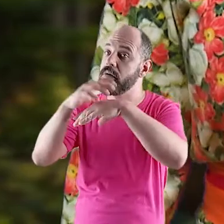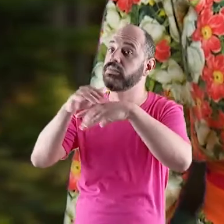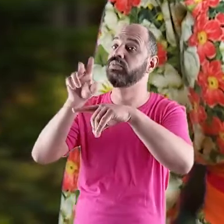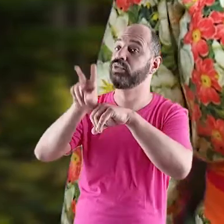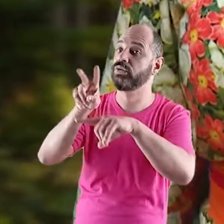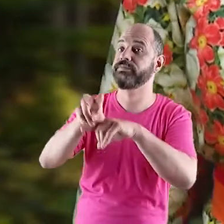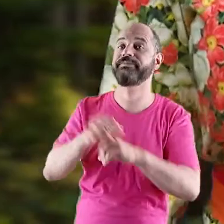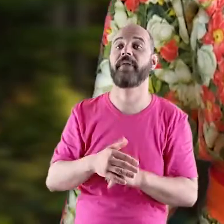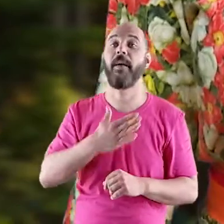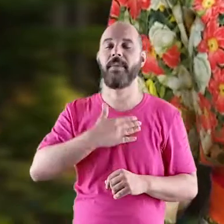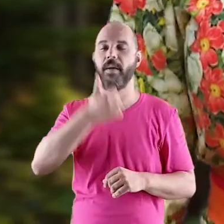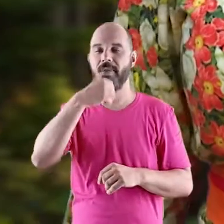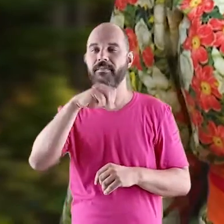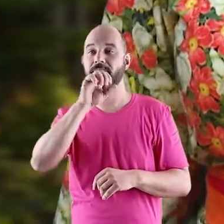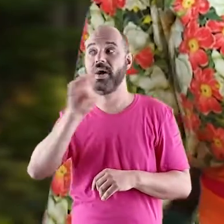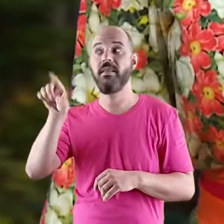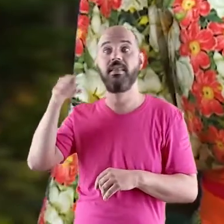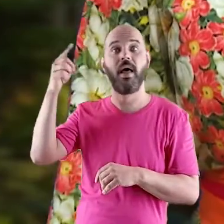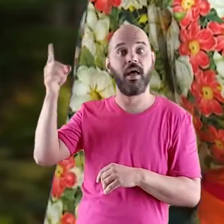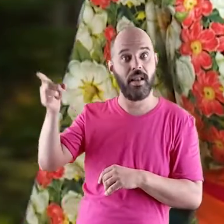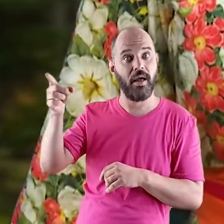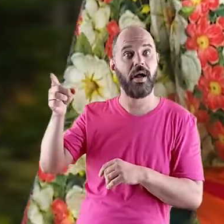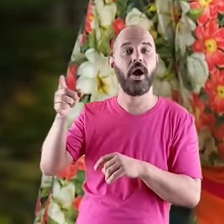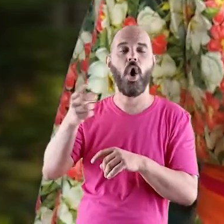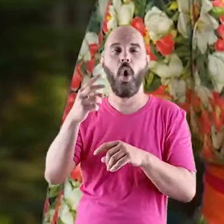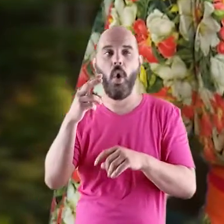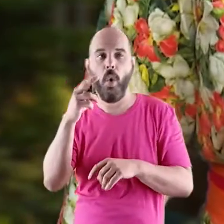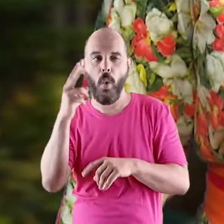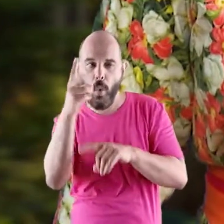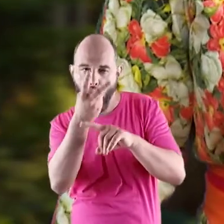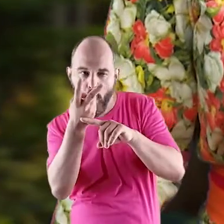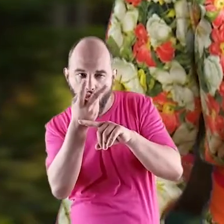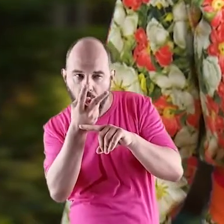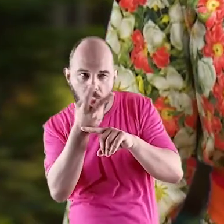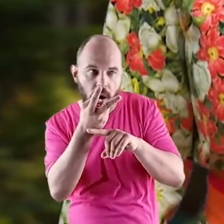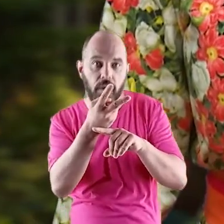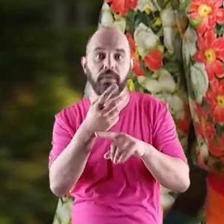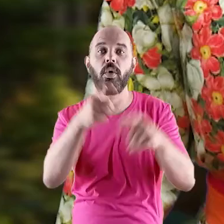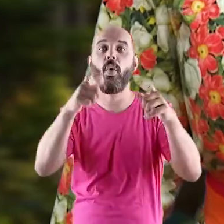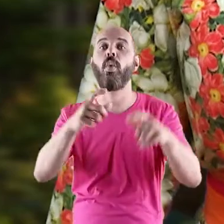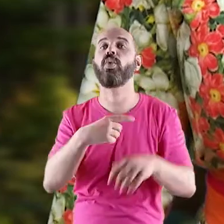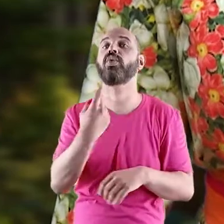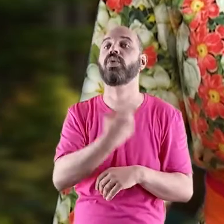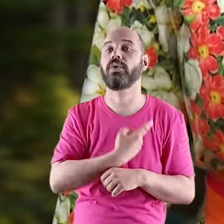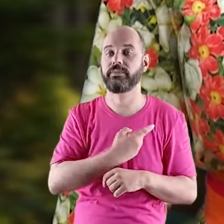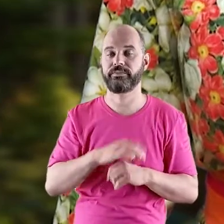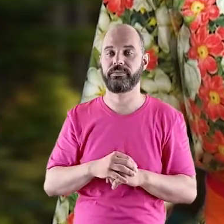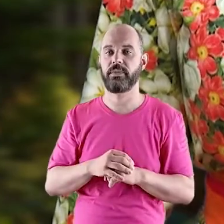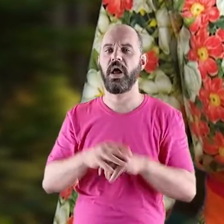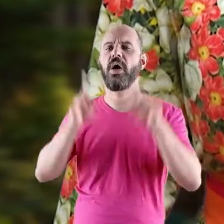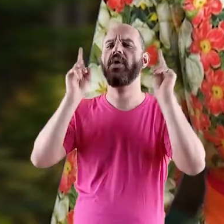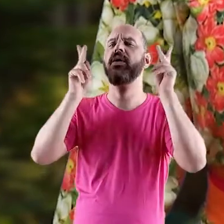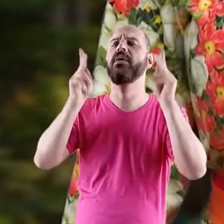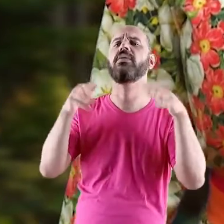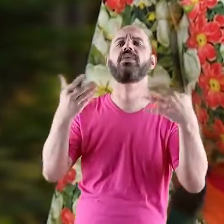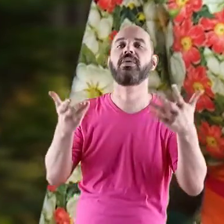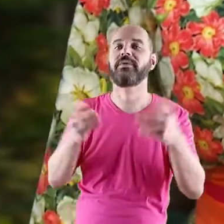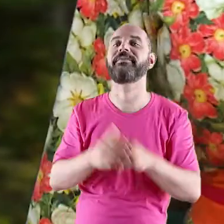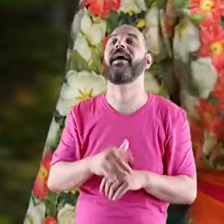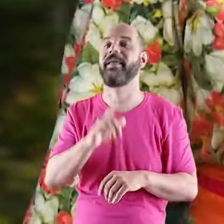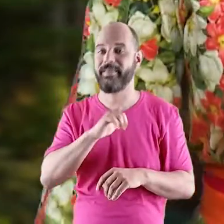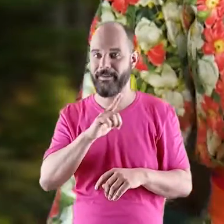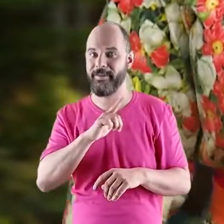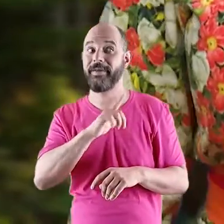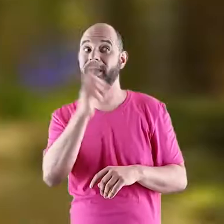Isa, a minha mamãe tá ali do outro lado, observando onde a gente tá. E o Dango Kim? O Dango